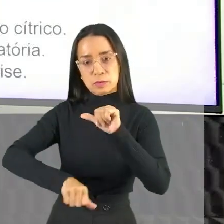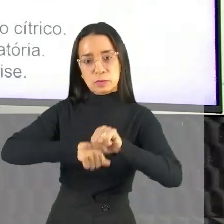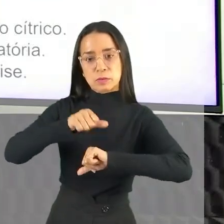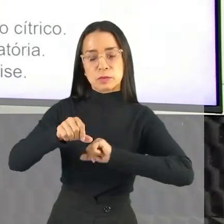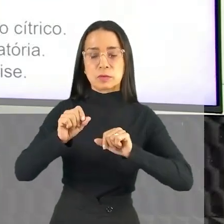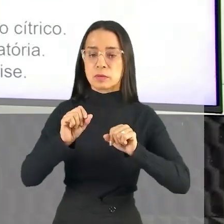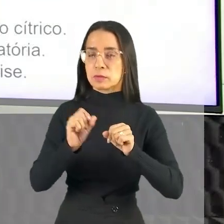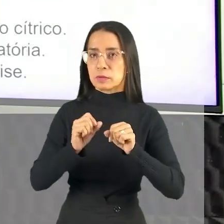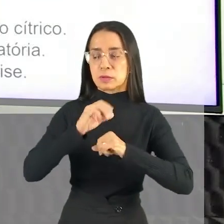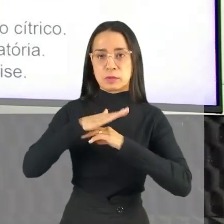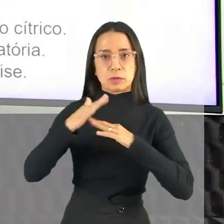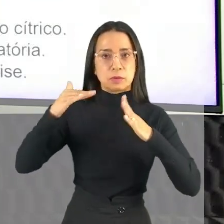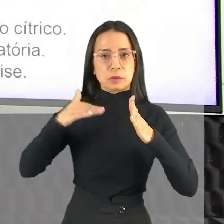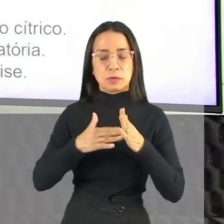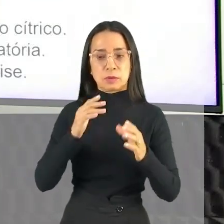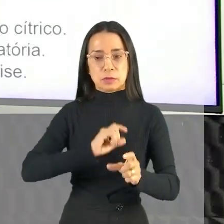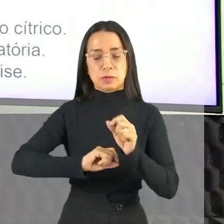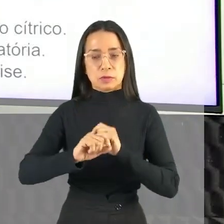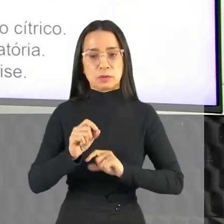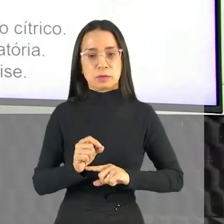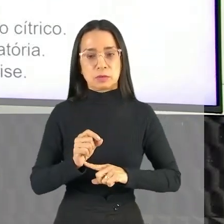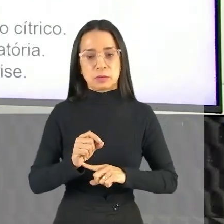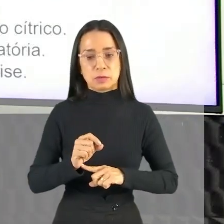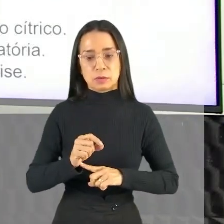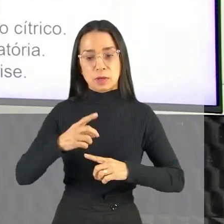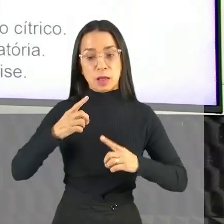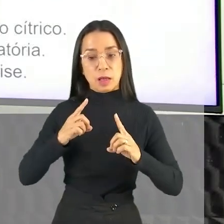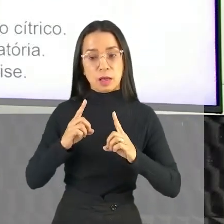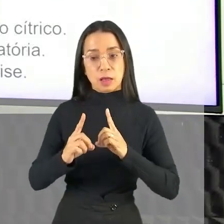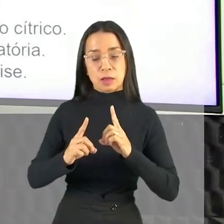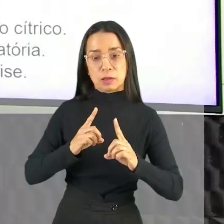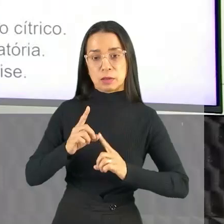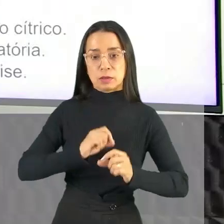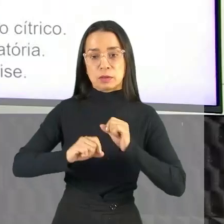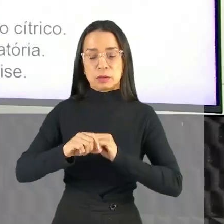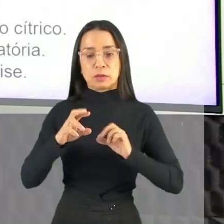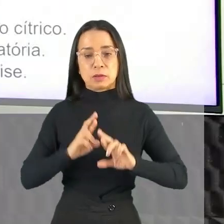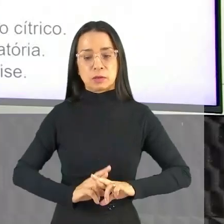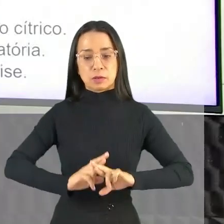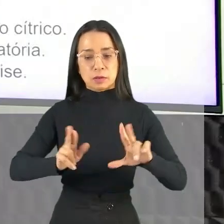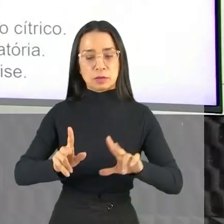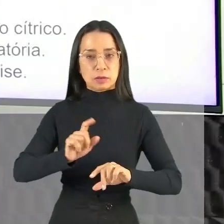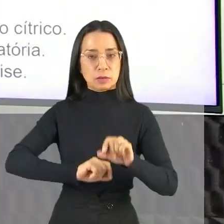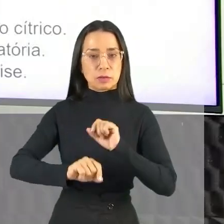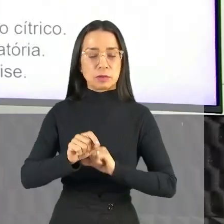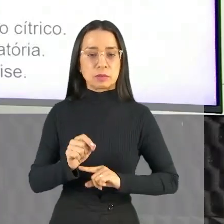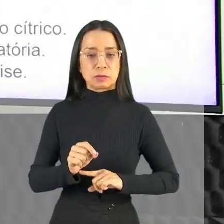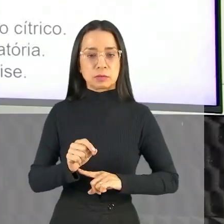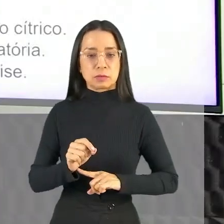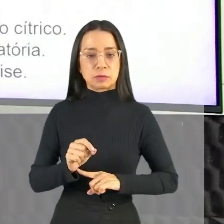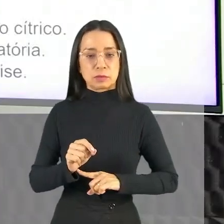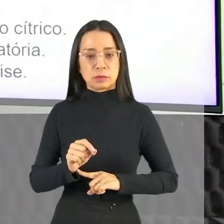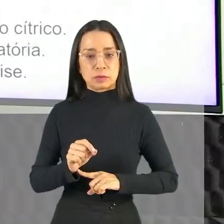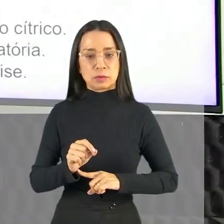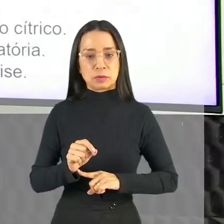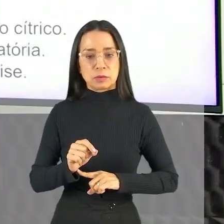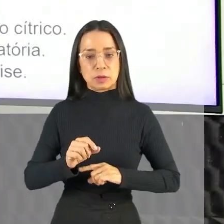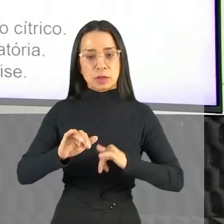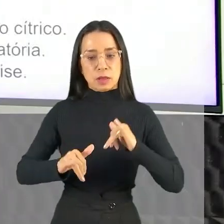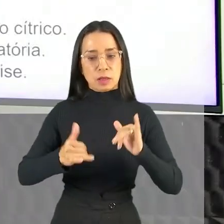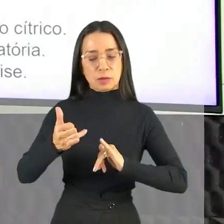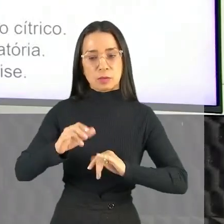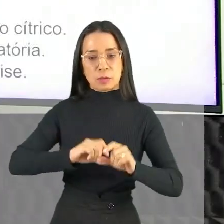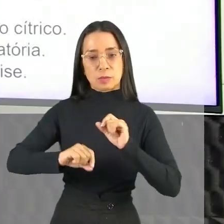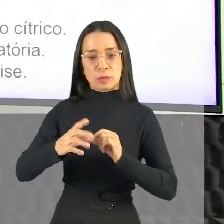fazer toda a dinâmica, né, de diferença quimiosmótica,